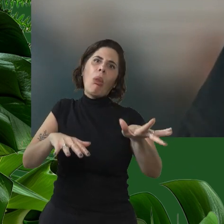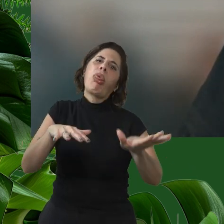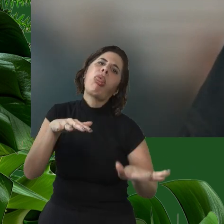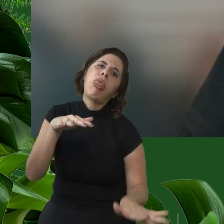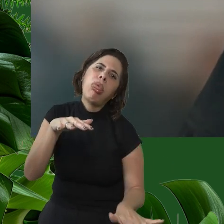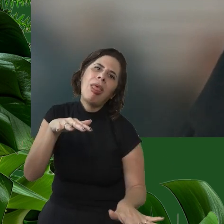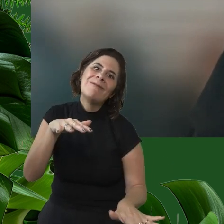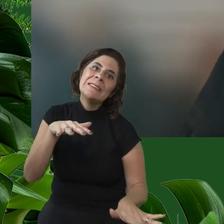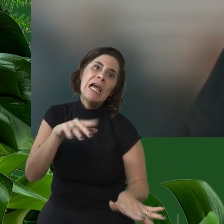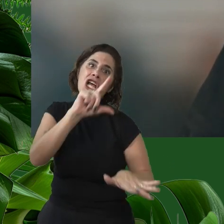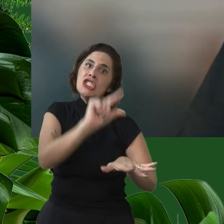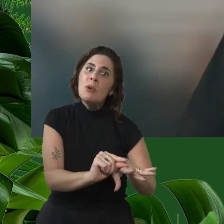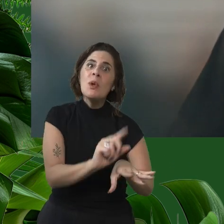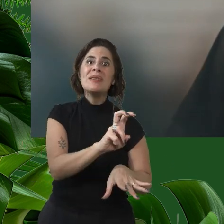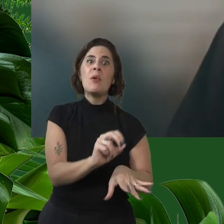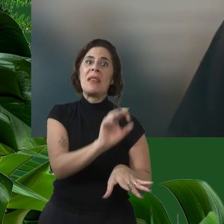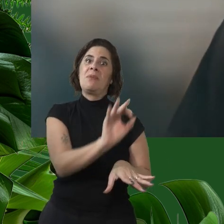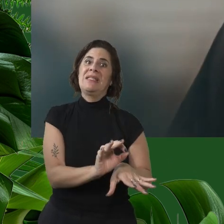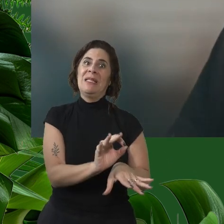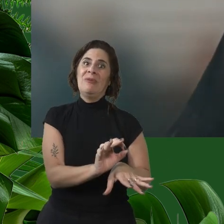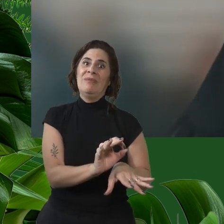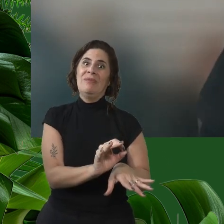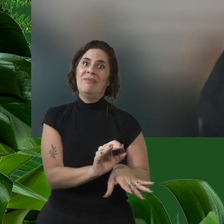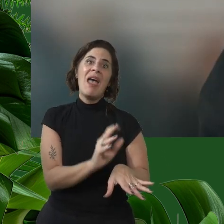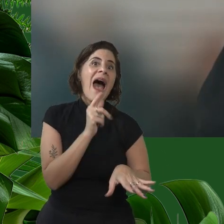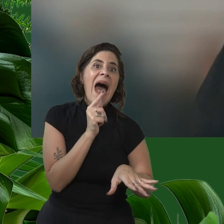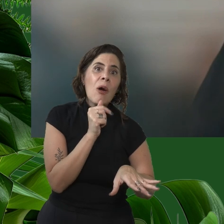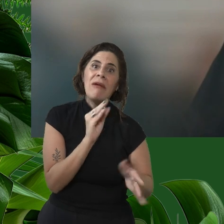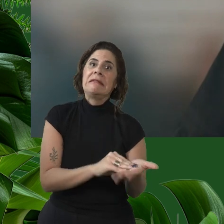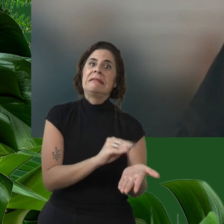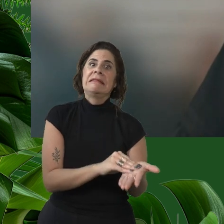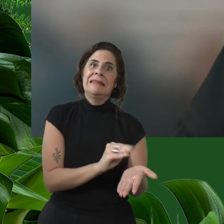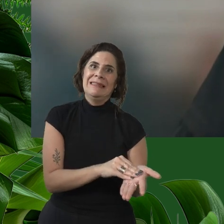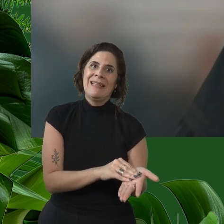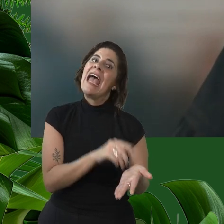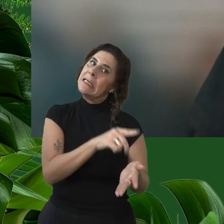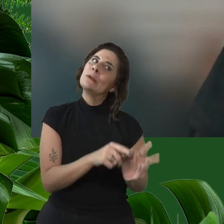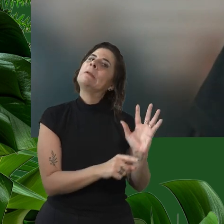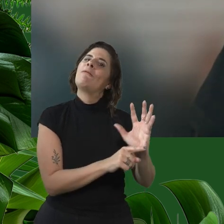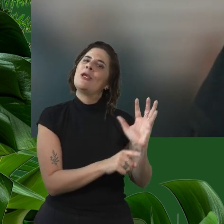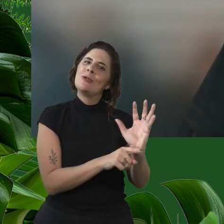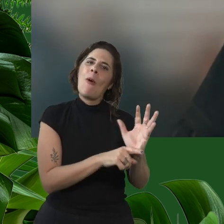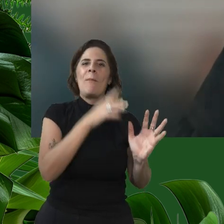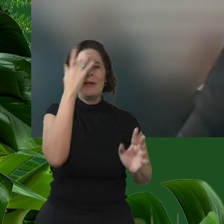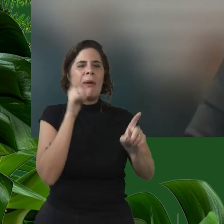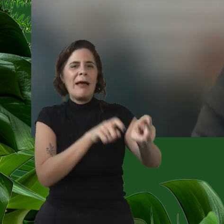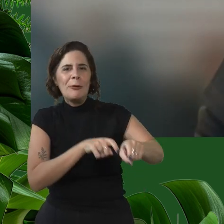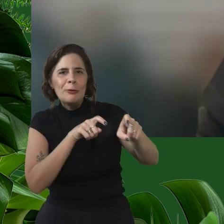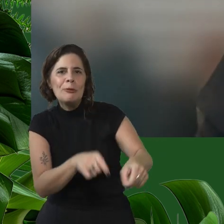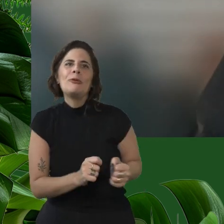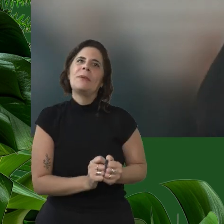o que é muito diferente, o que com certeza impactou nos agricultores da região que dependem de água, nas indústrias